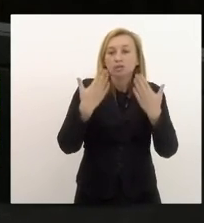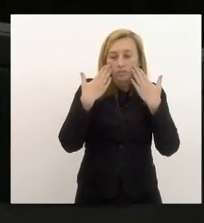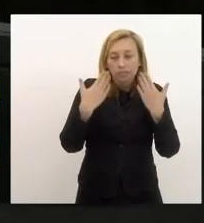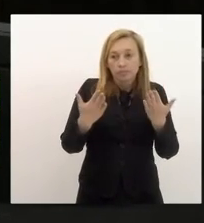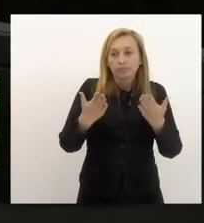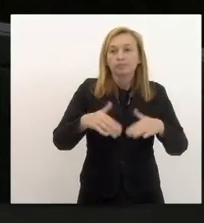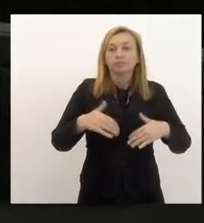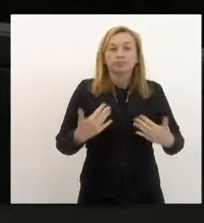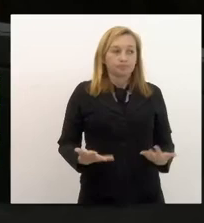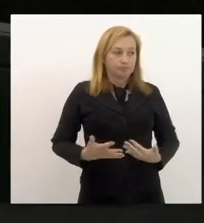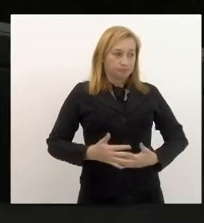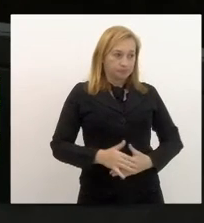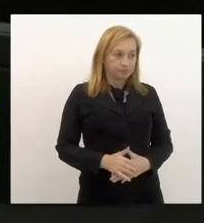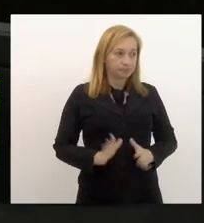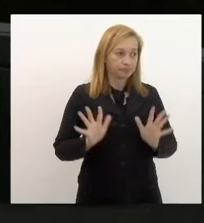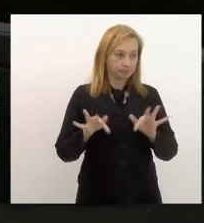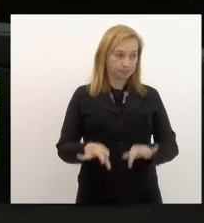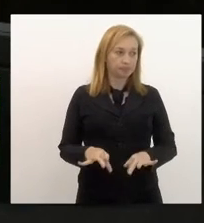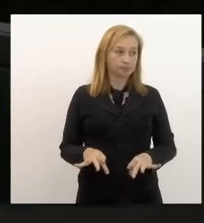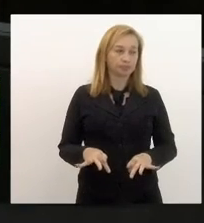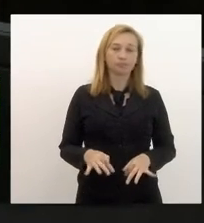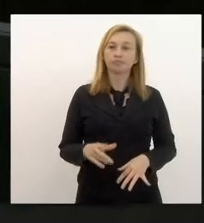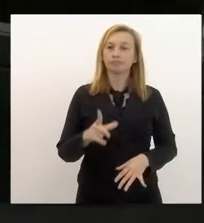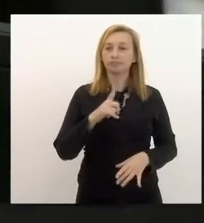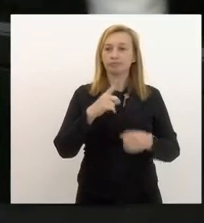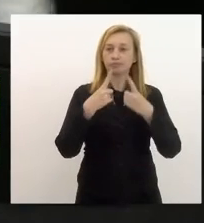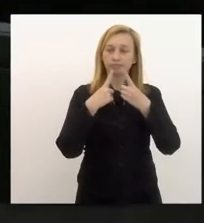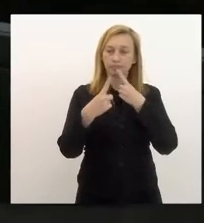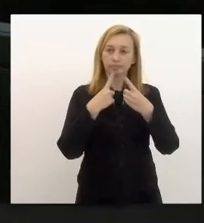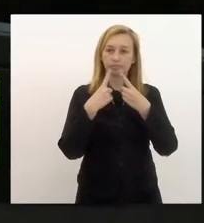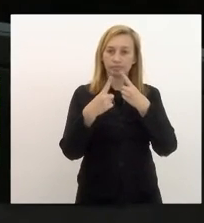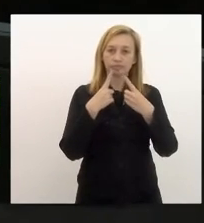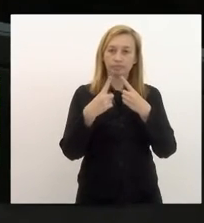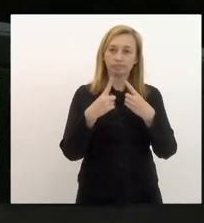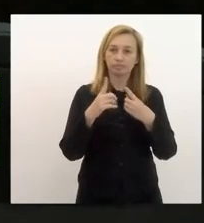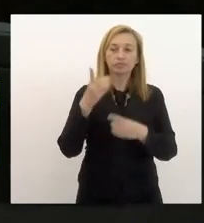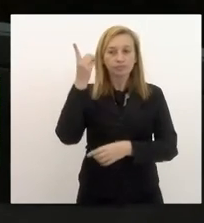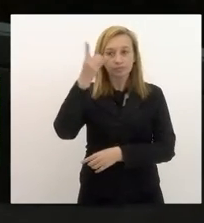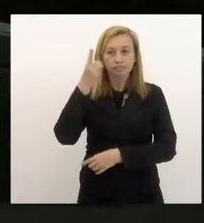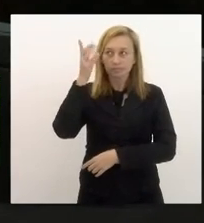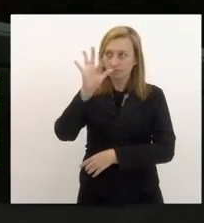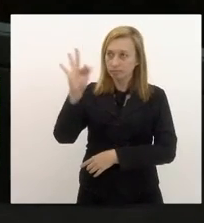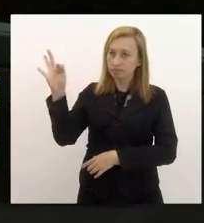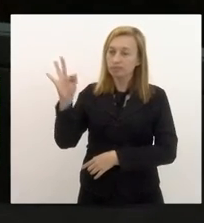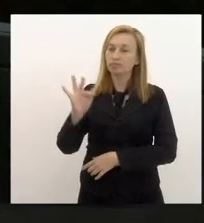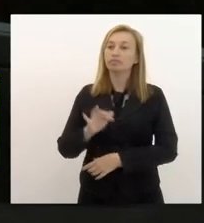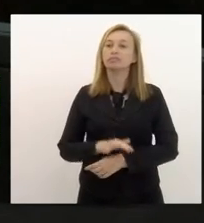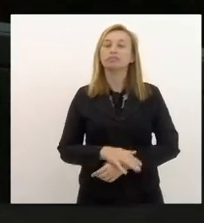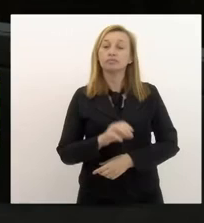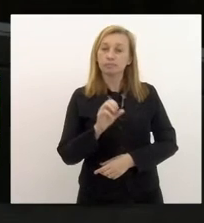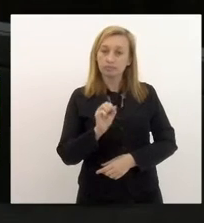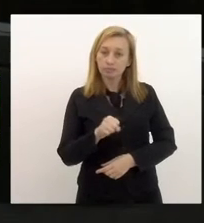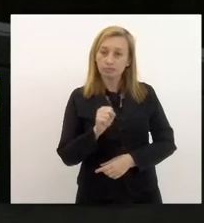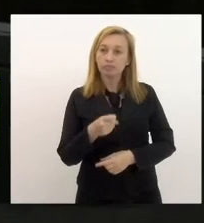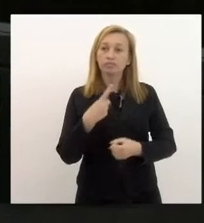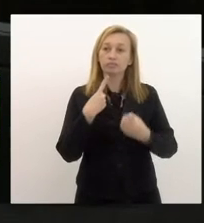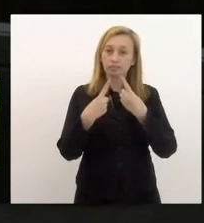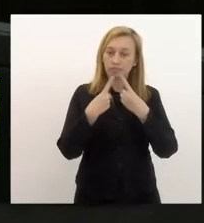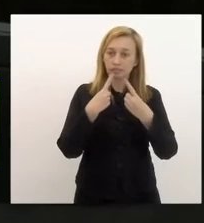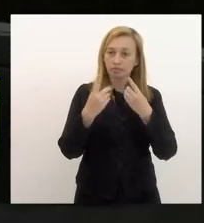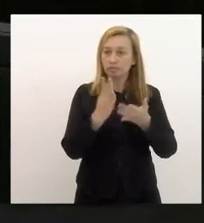apresentar para o Finn se houve discussão com os deputados federais nós estamos discutindo